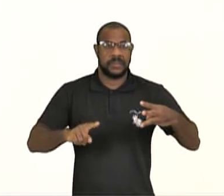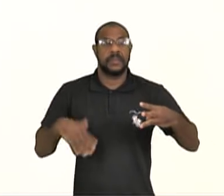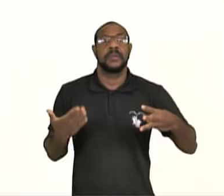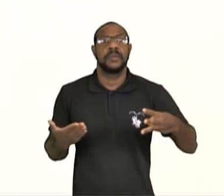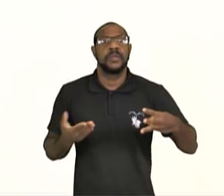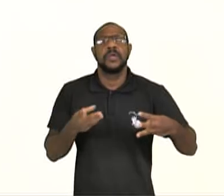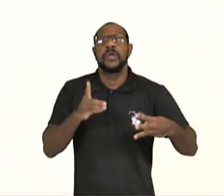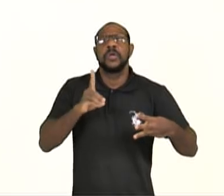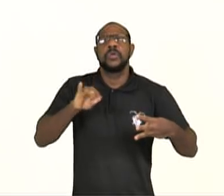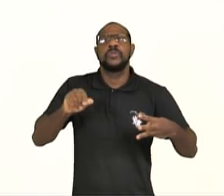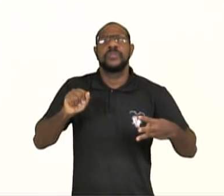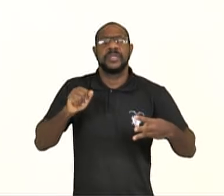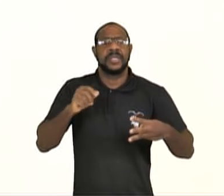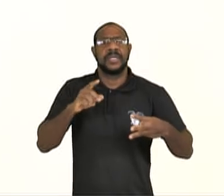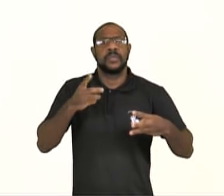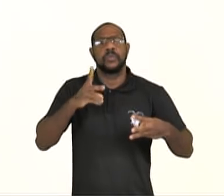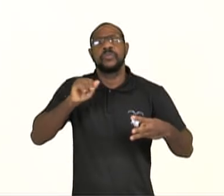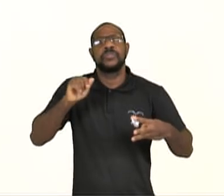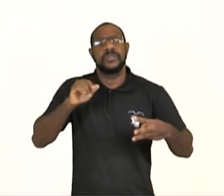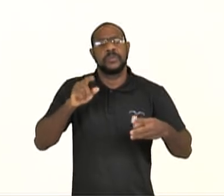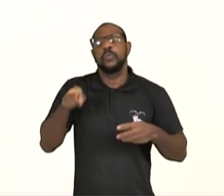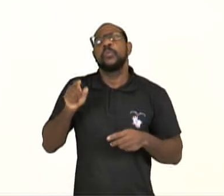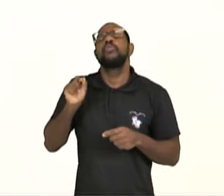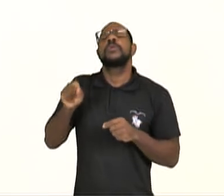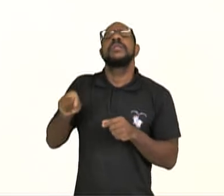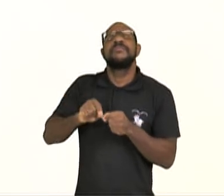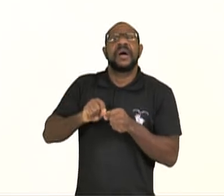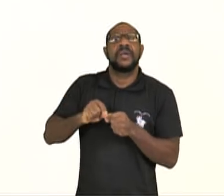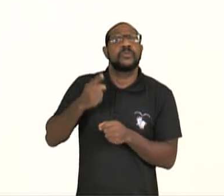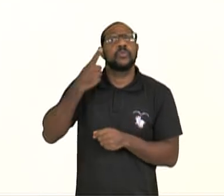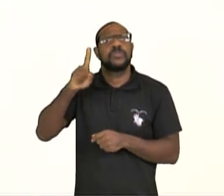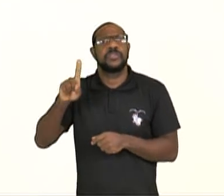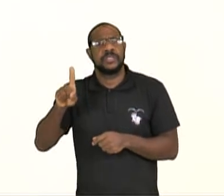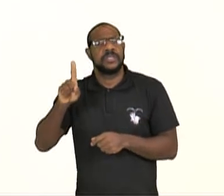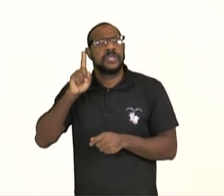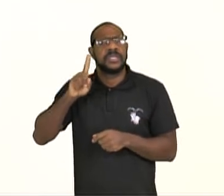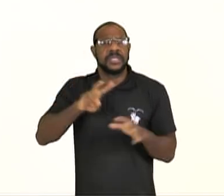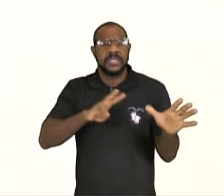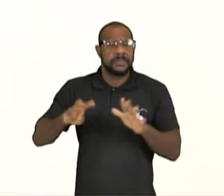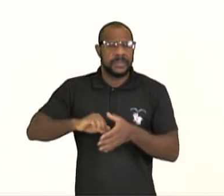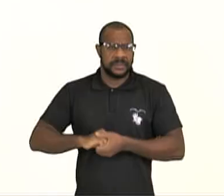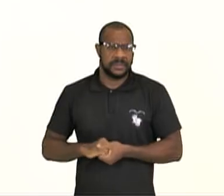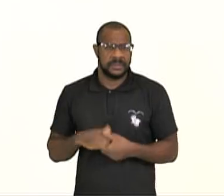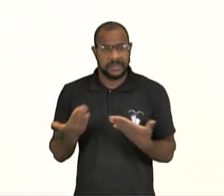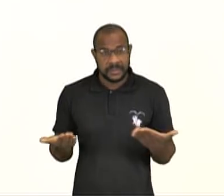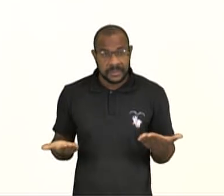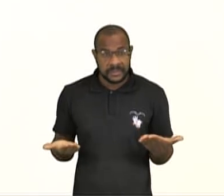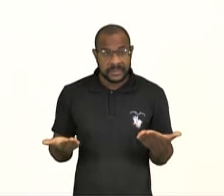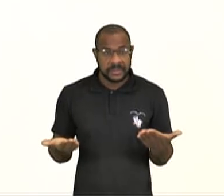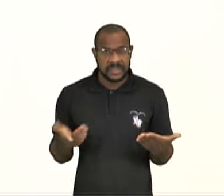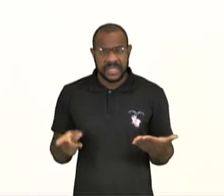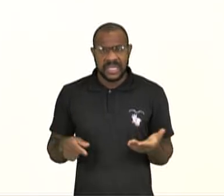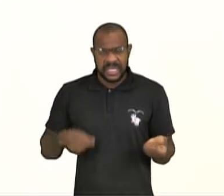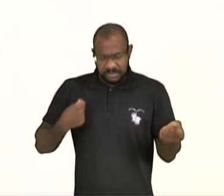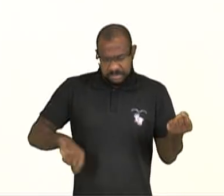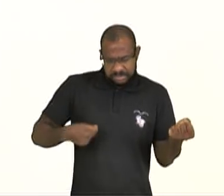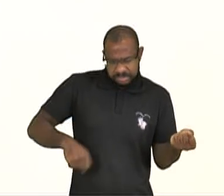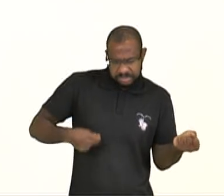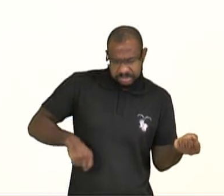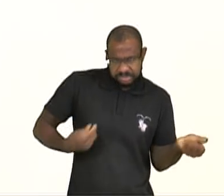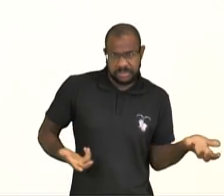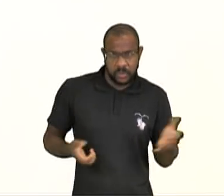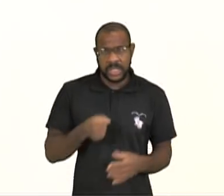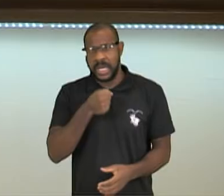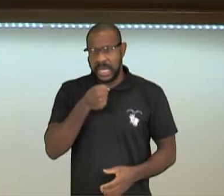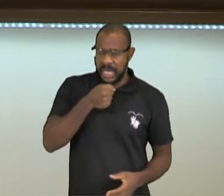semana? He sings Chinese songs. Será que ele canta músicas chinesas ou ele toca músicas chinesas? O que